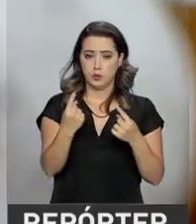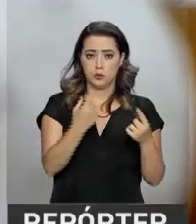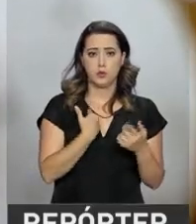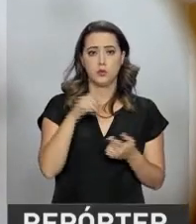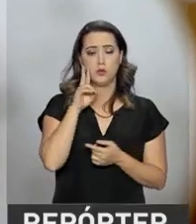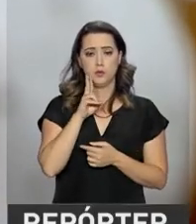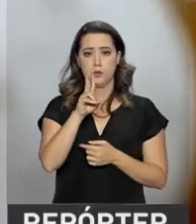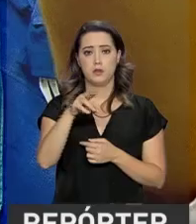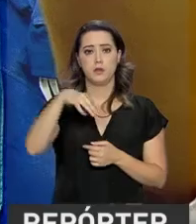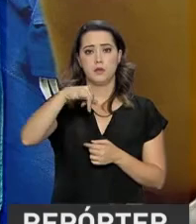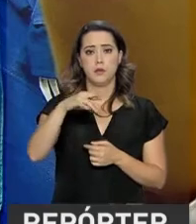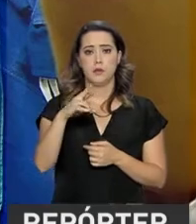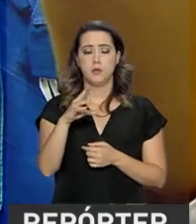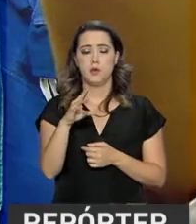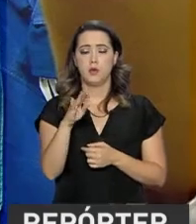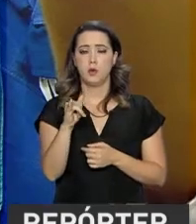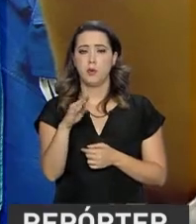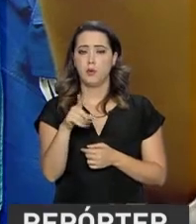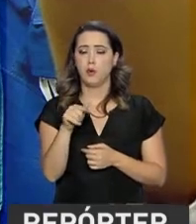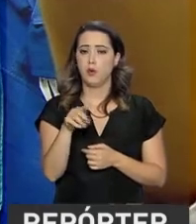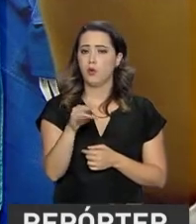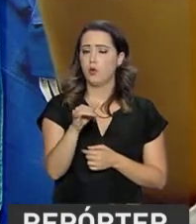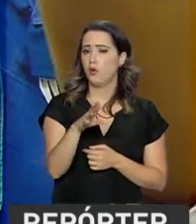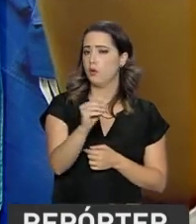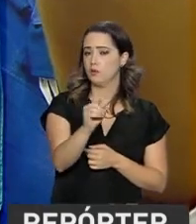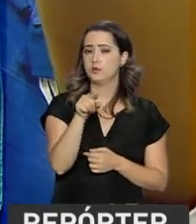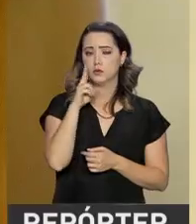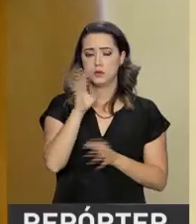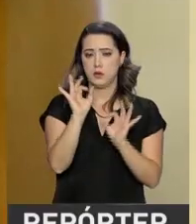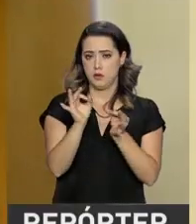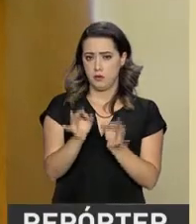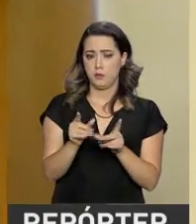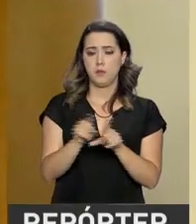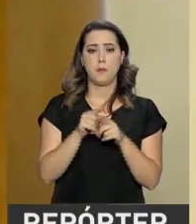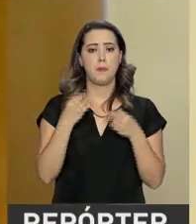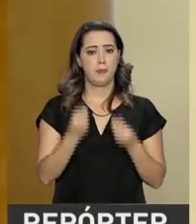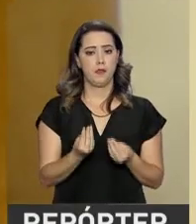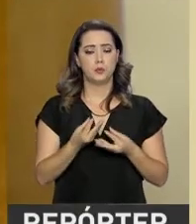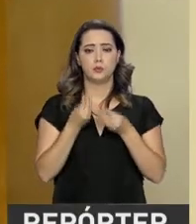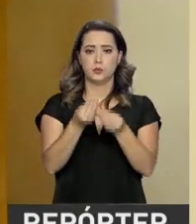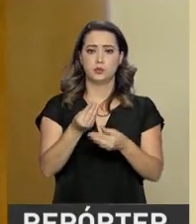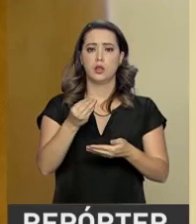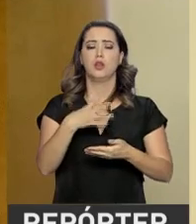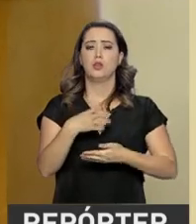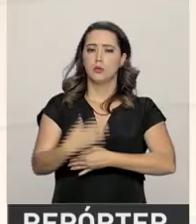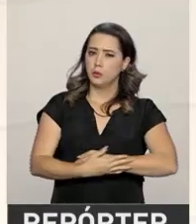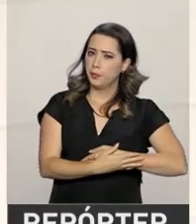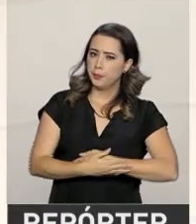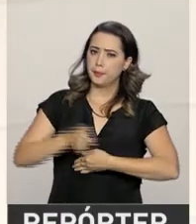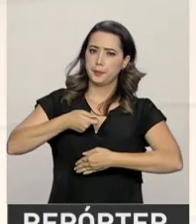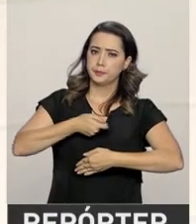para o laudo microbiológico, que vai atestar a qualidade sanitária desse produto e assim podermos